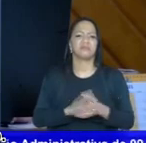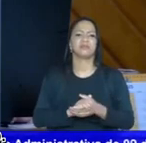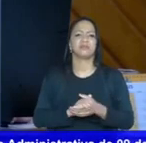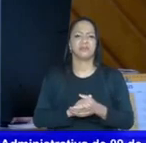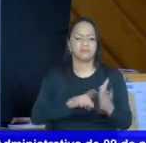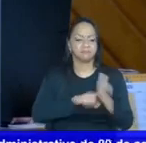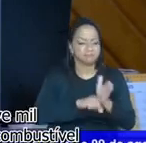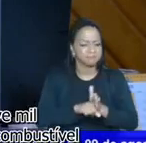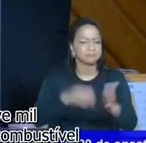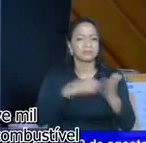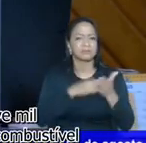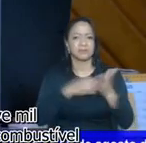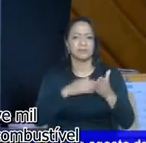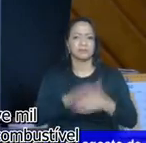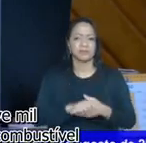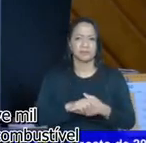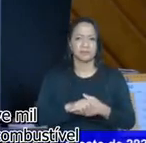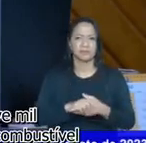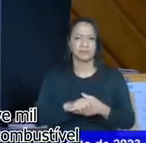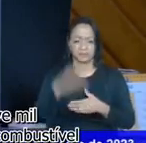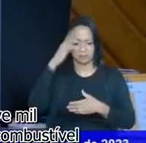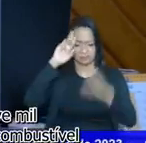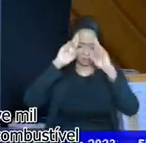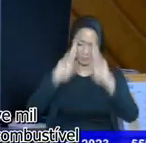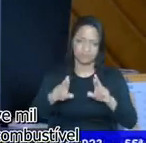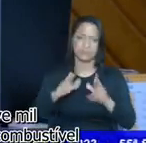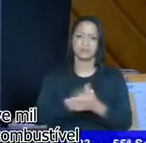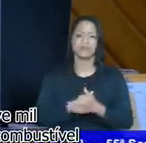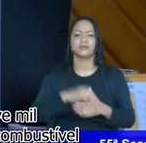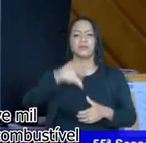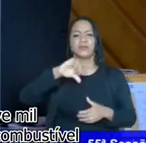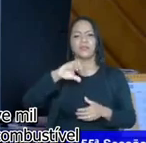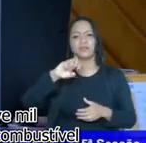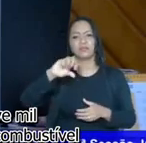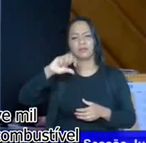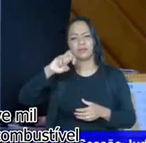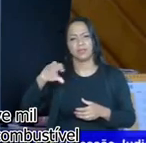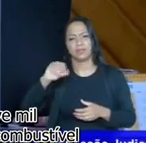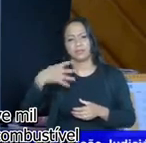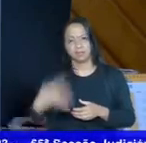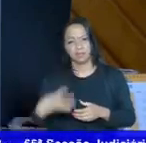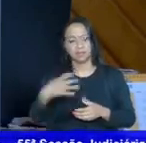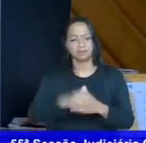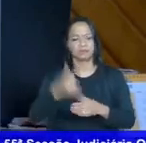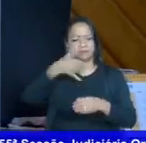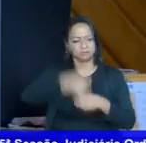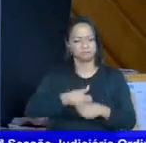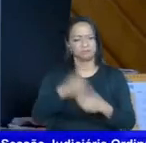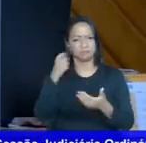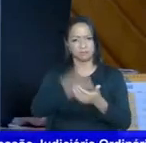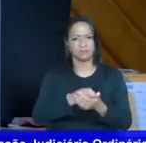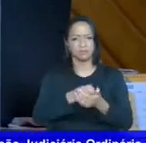fiscalização do gasto. E aqui colaciona a Vossas Excelências as normas da 9.504, que prevêem como se faz gasto em combustível.